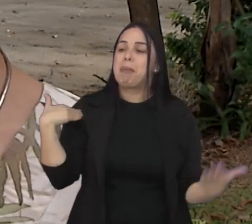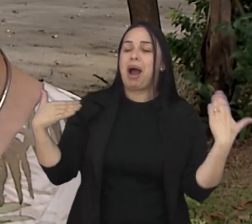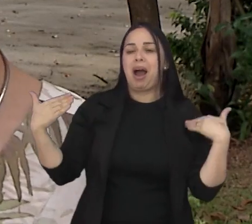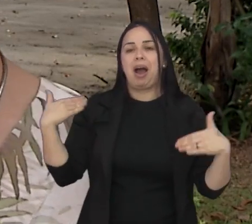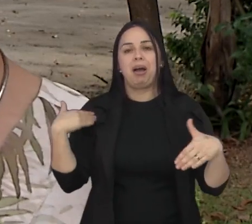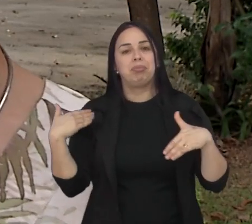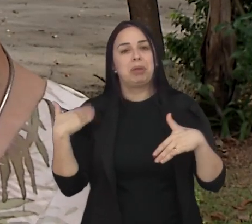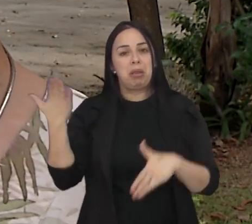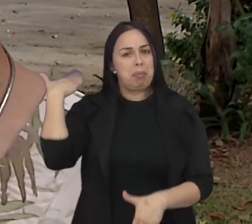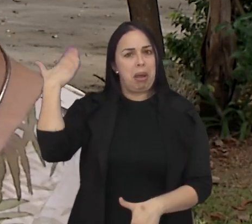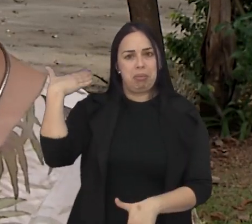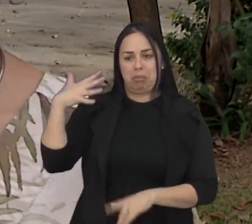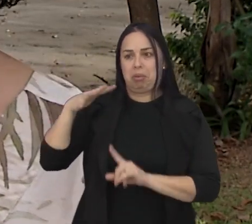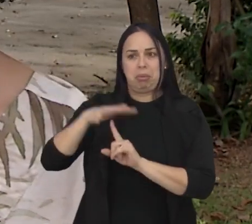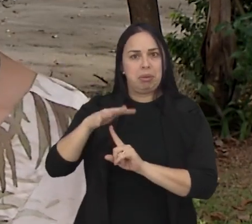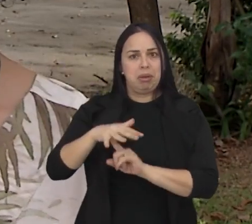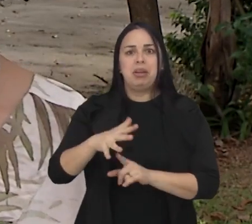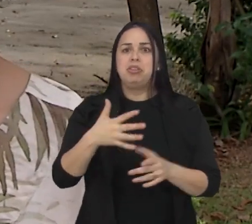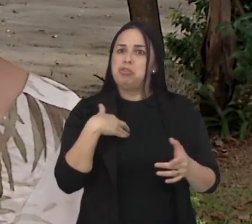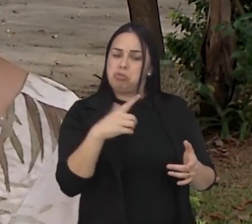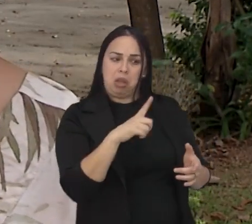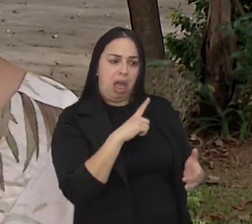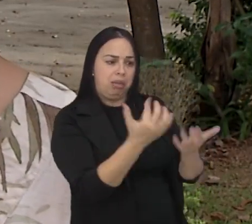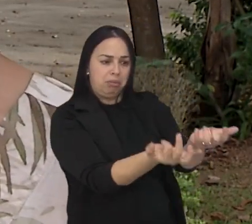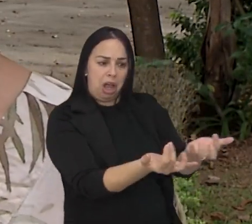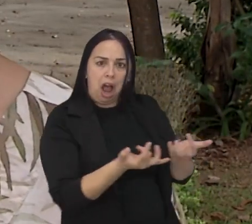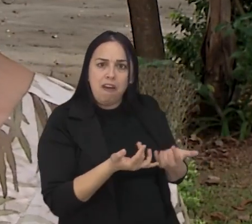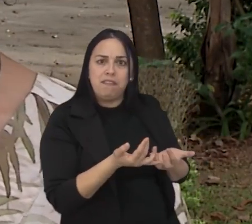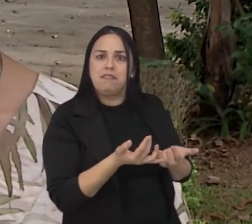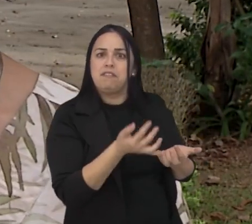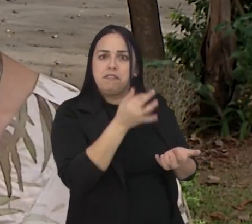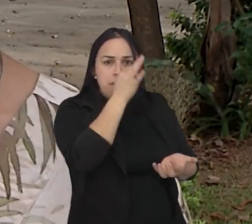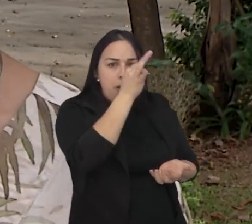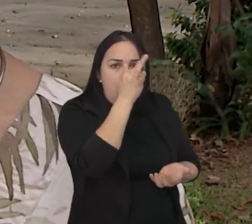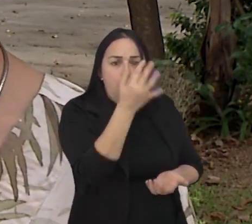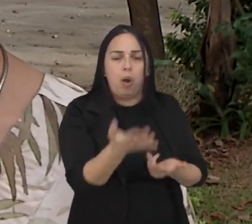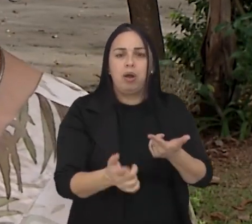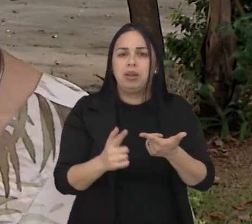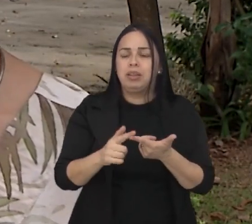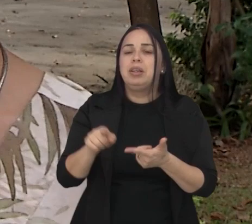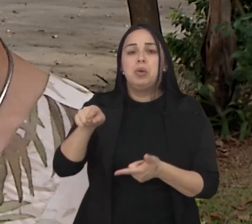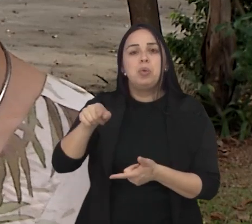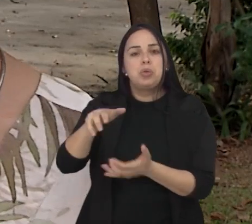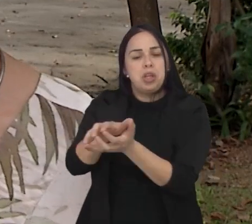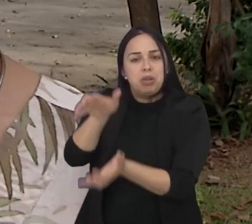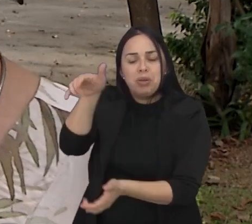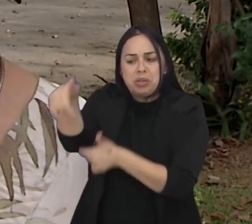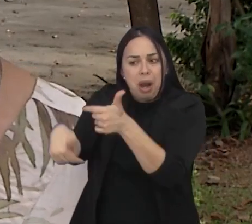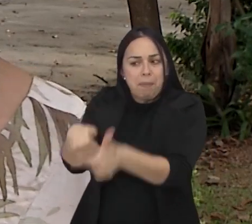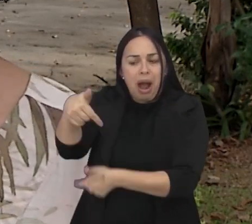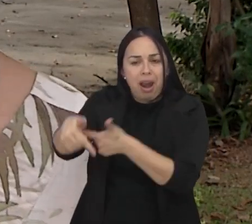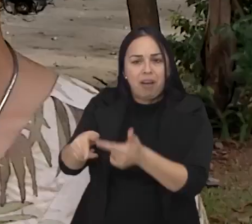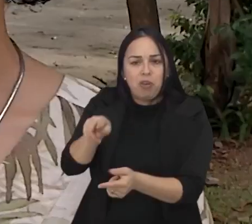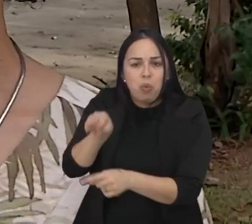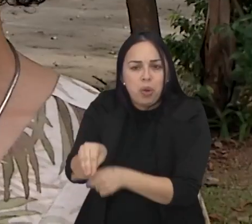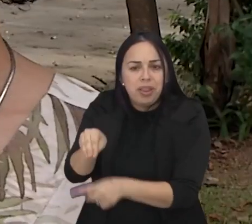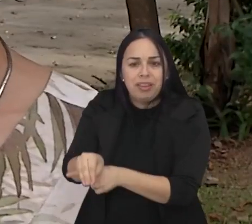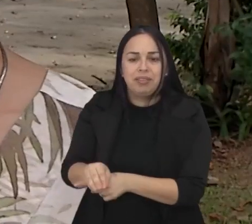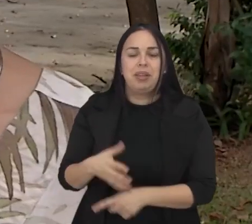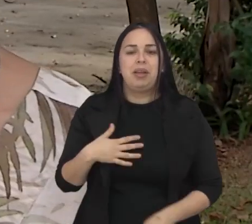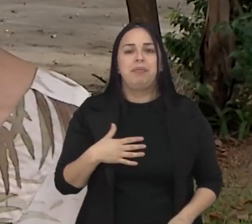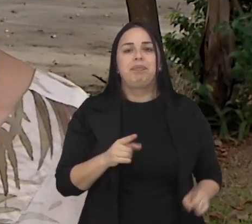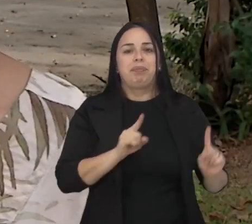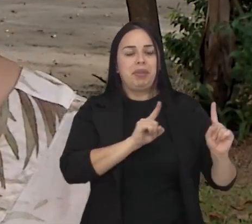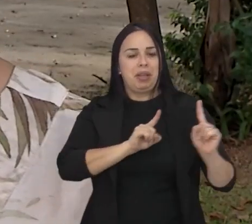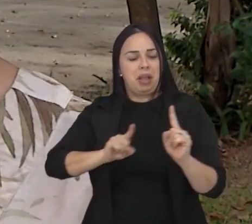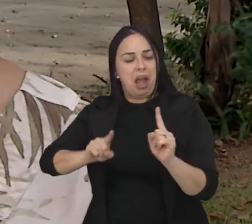era basicamente um parque, onde tinha horta, tinham várias opções para os idosos ficarem trabalhando. Teve um dia que